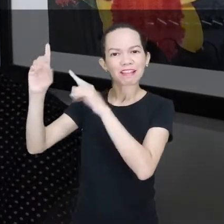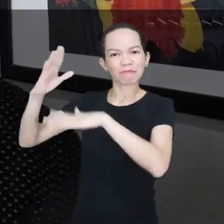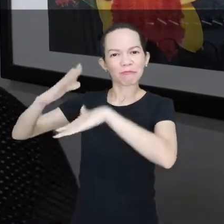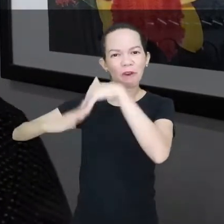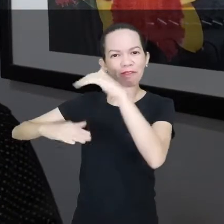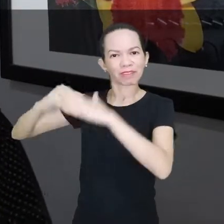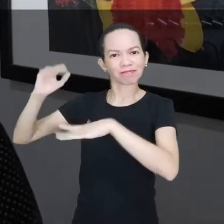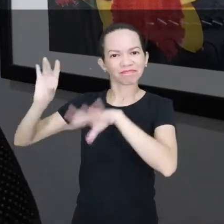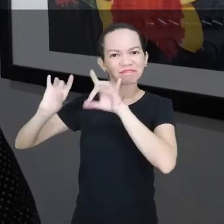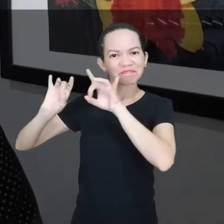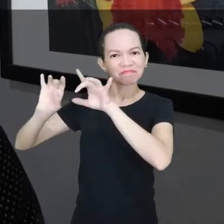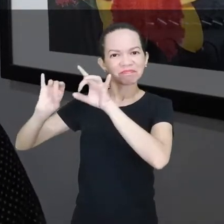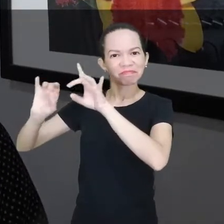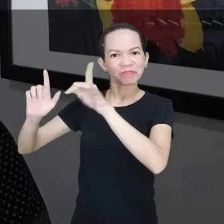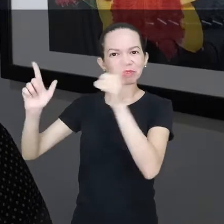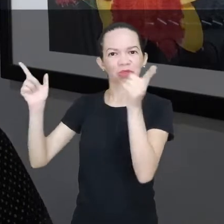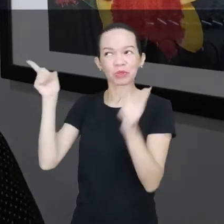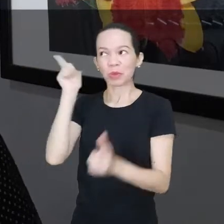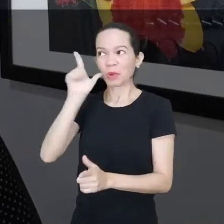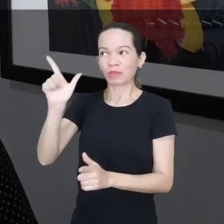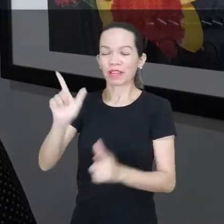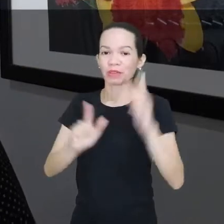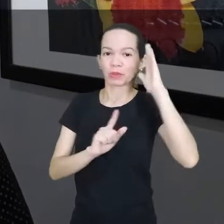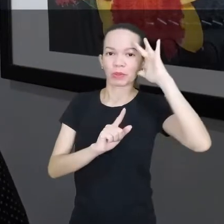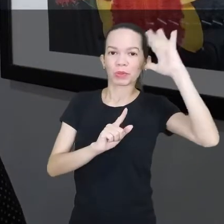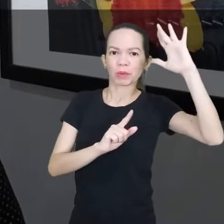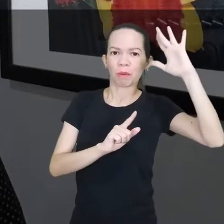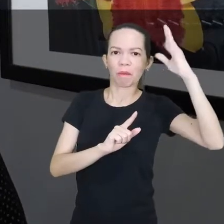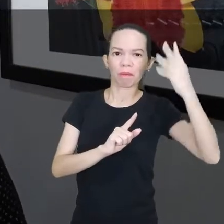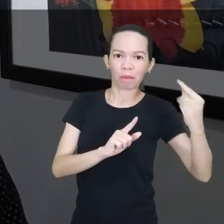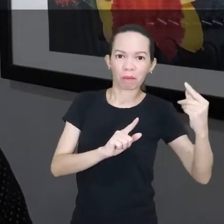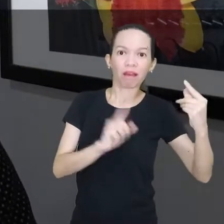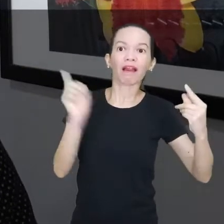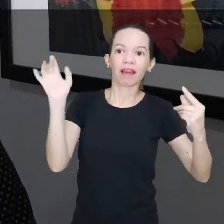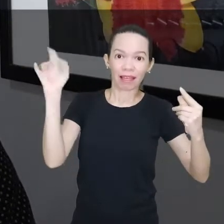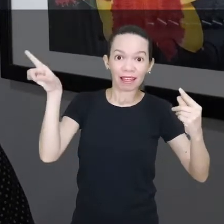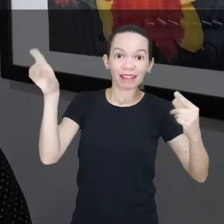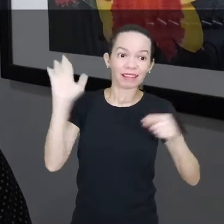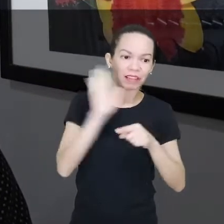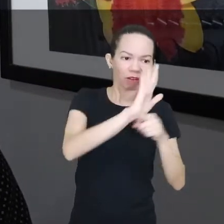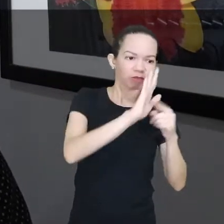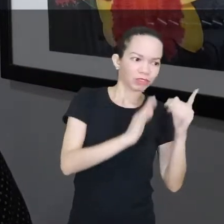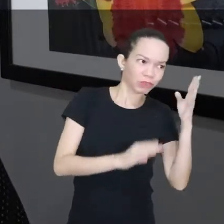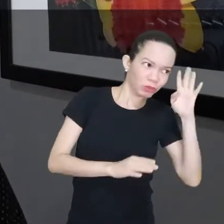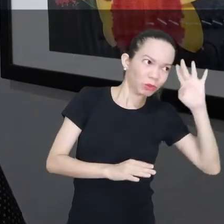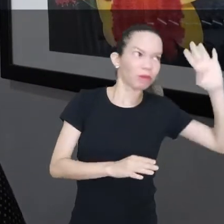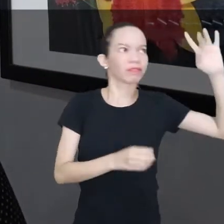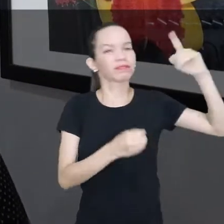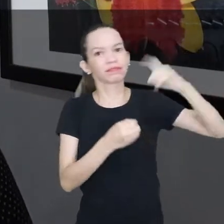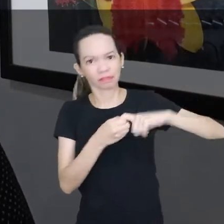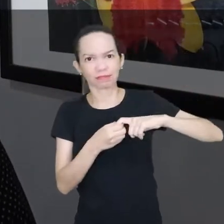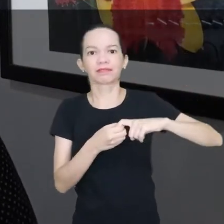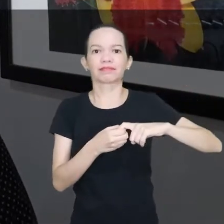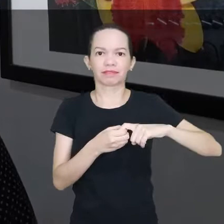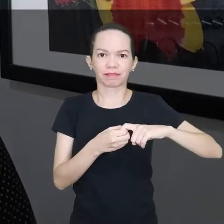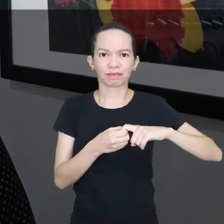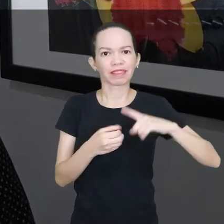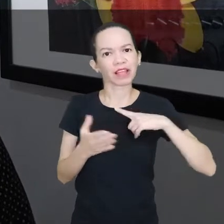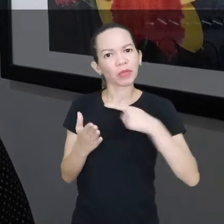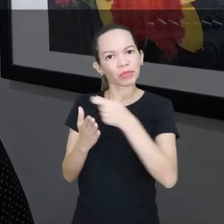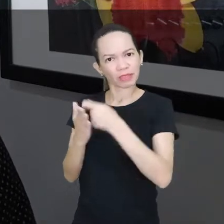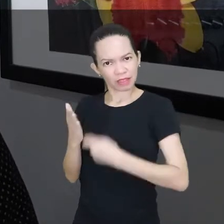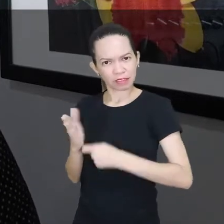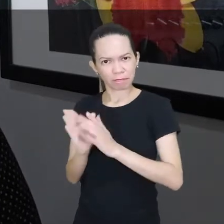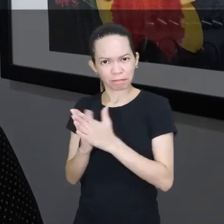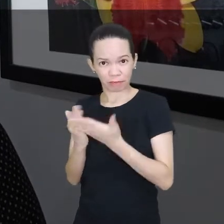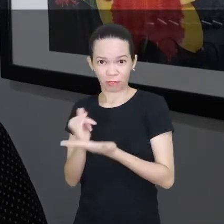em ressuscitar sonhos, mesmo em tempos de crise. Eu vou deixar um texto da palavra de Deus com você. Talvez você só vai refletir sobre o